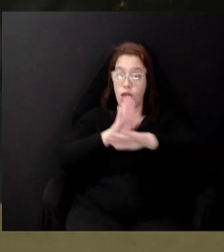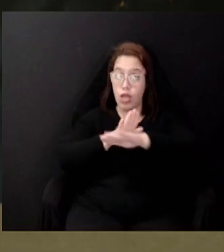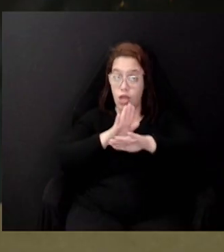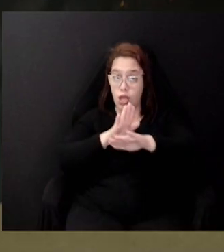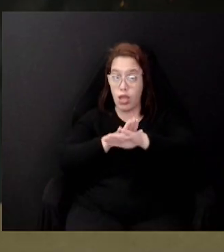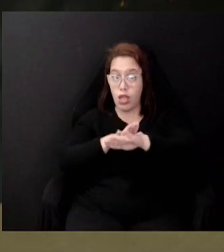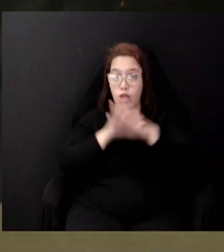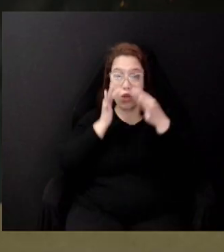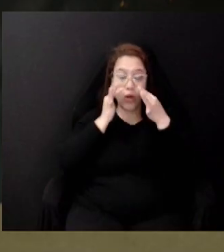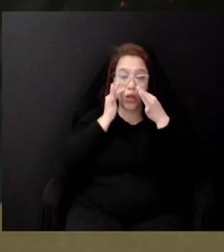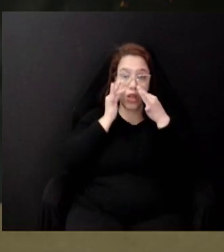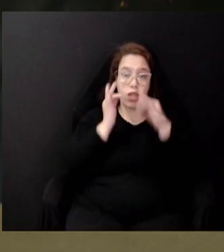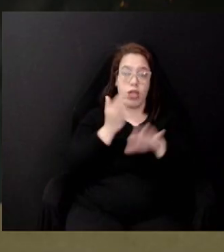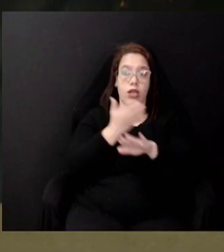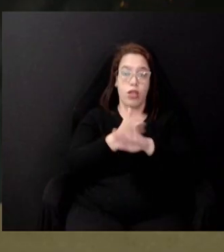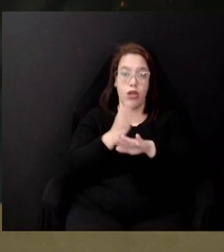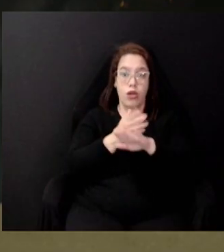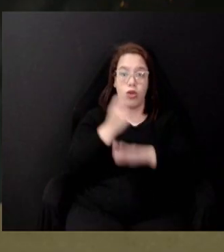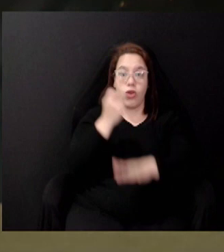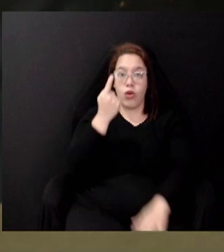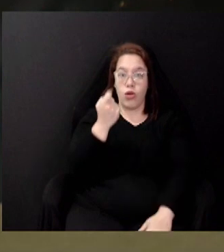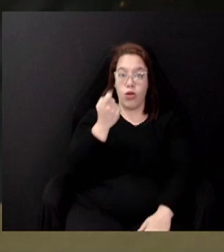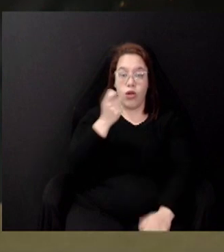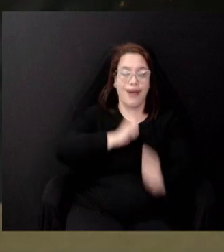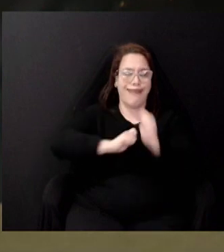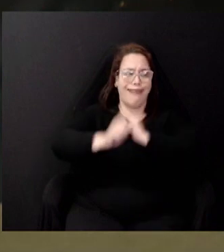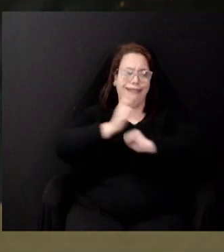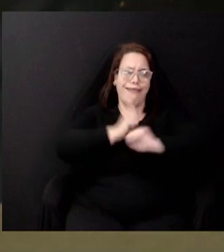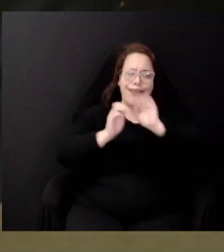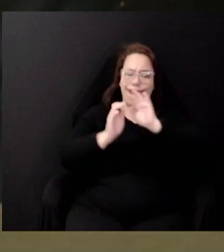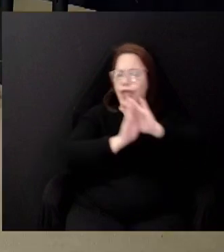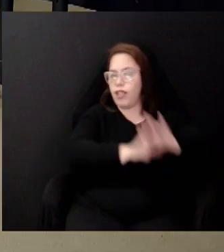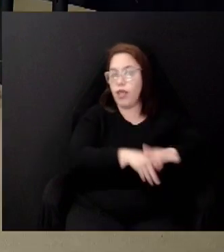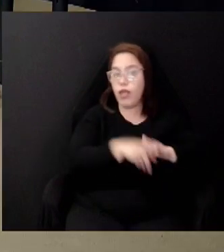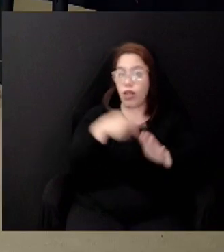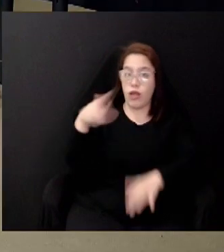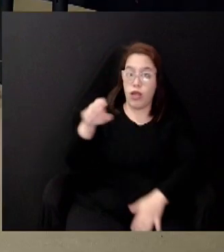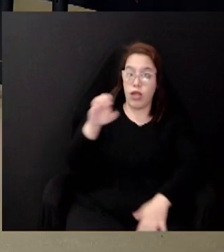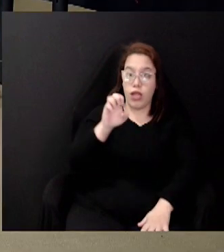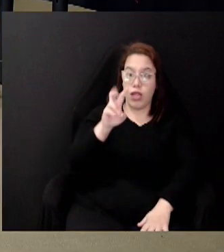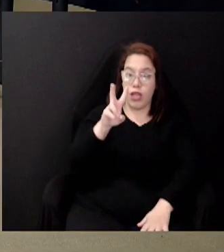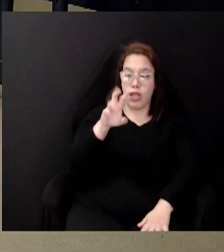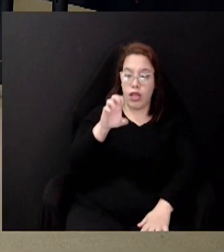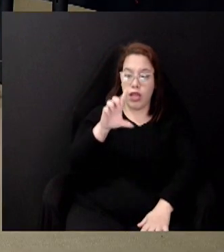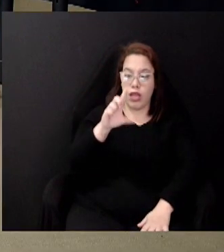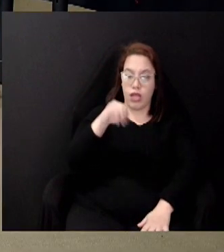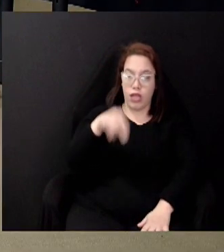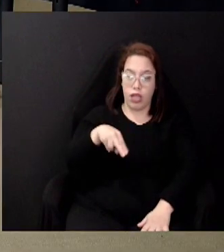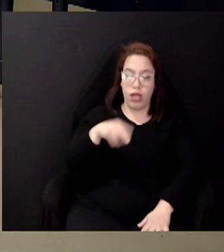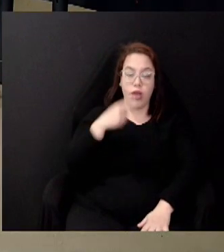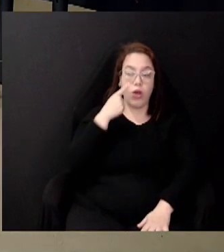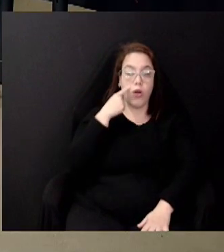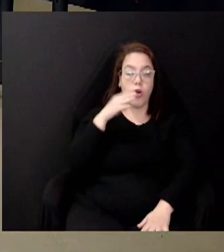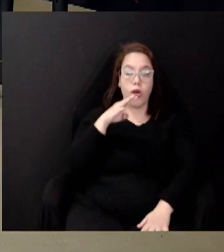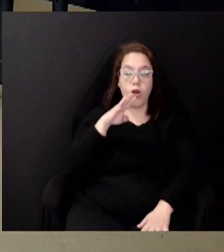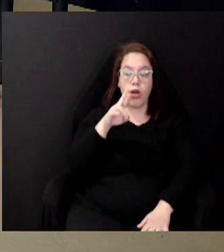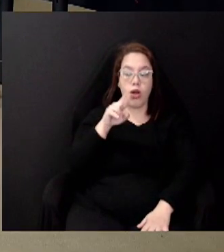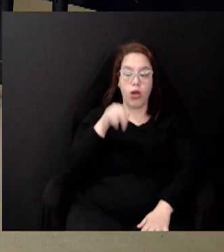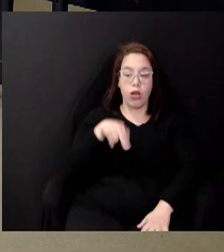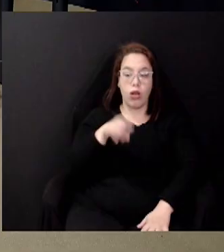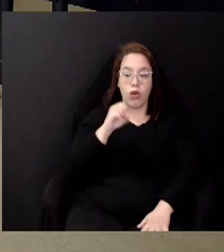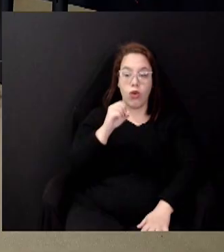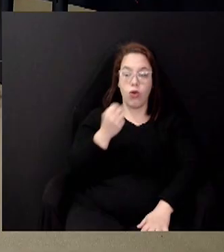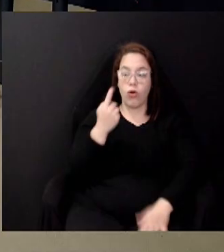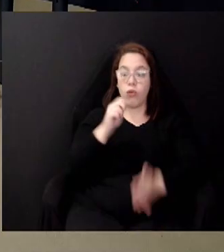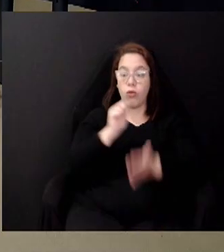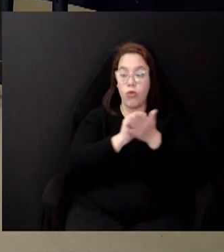treinar aí a atenção única sem ansiedade? É para você, Evelyn. Você viu? Olha só, o Bruno não consegue focar numa atividade, ele